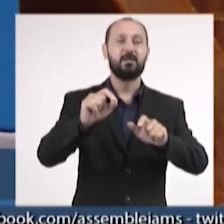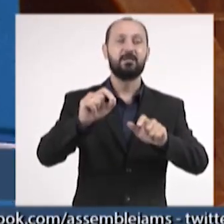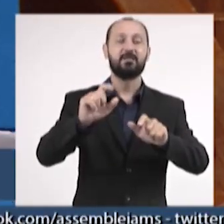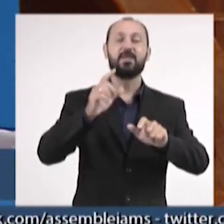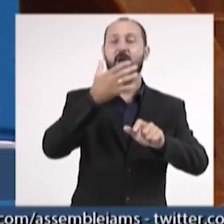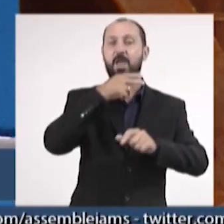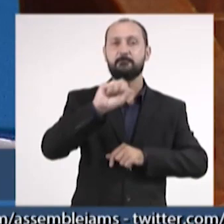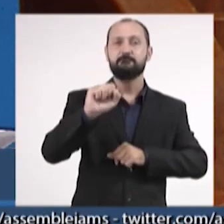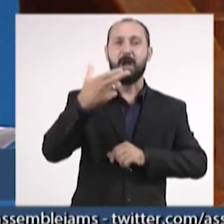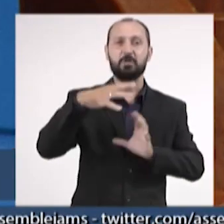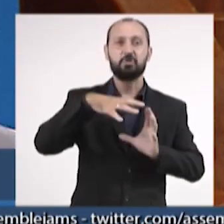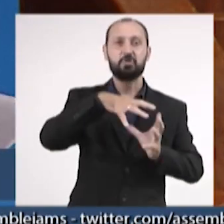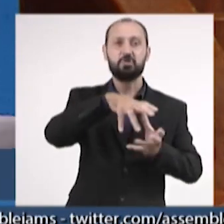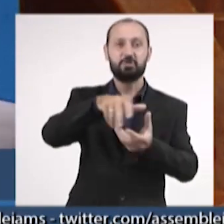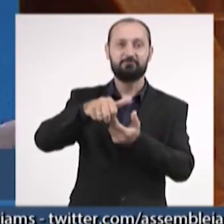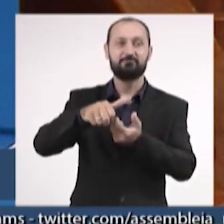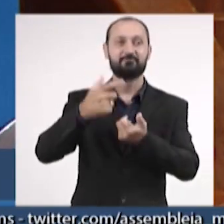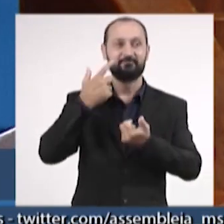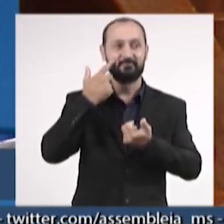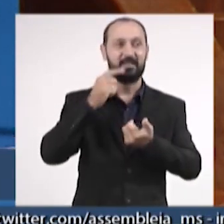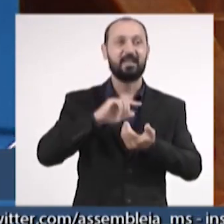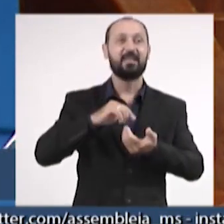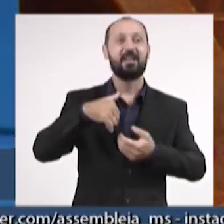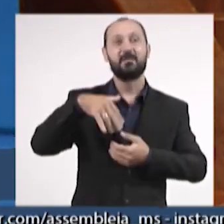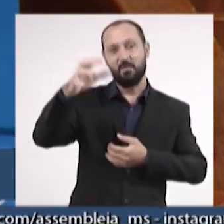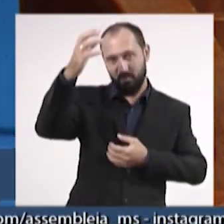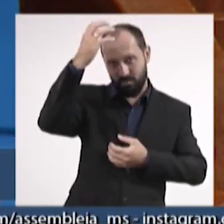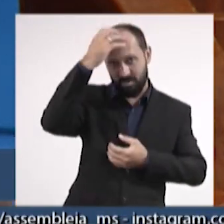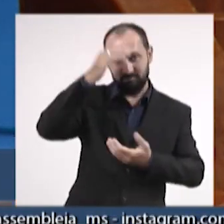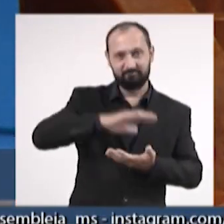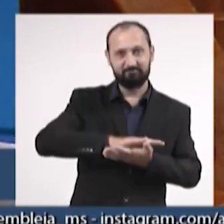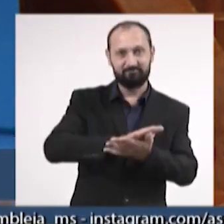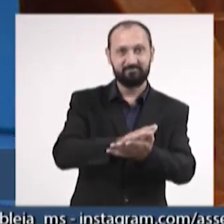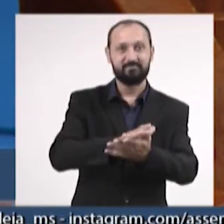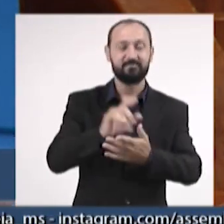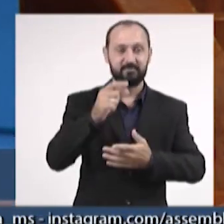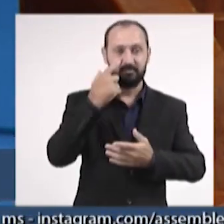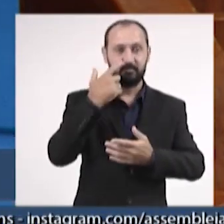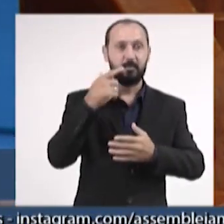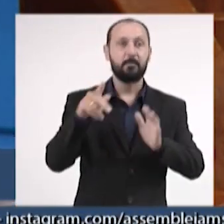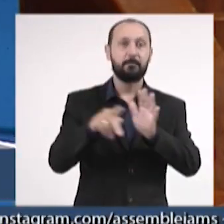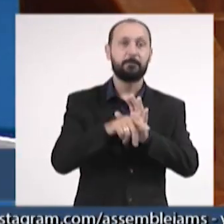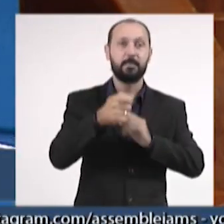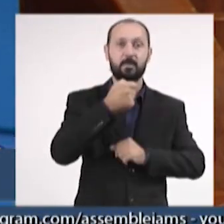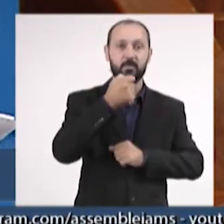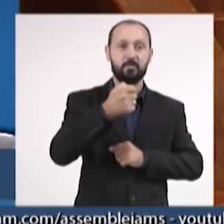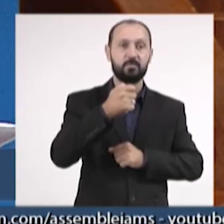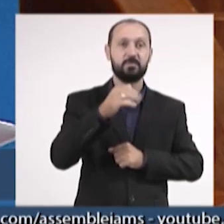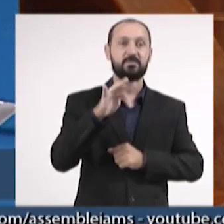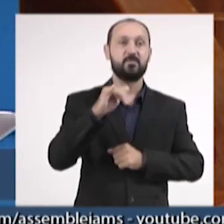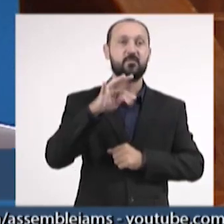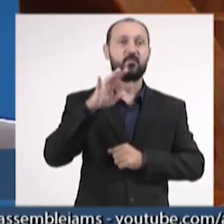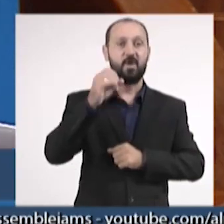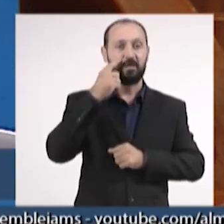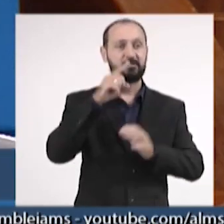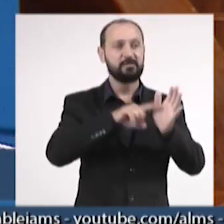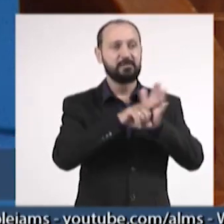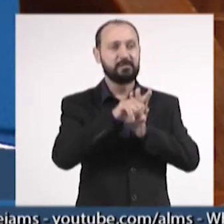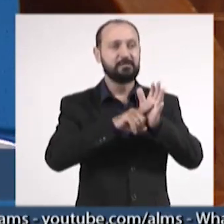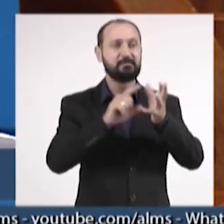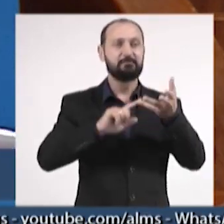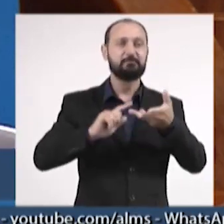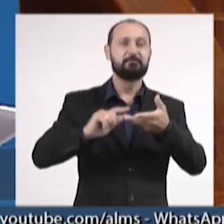machosfera. Ali reina a misoginia. A plataforma jornalística Os Fatos analisou